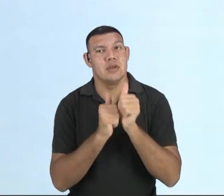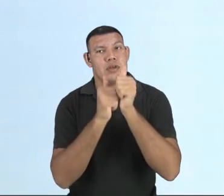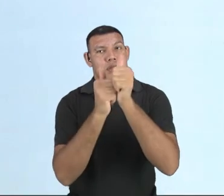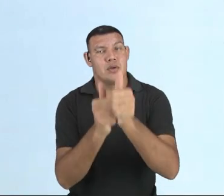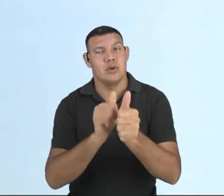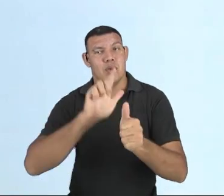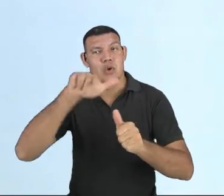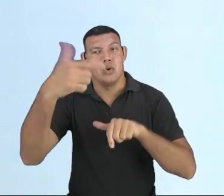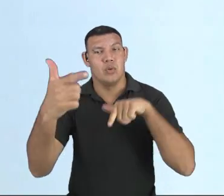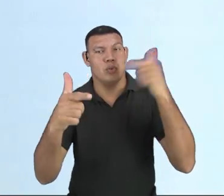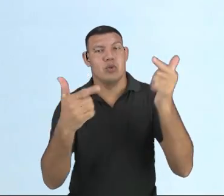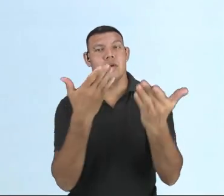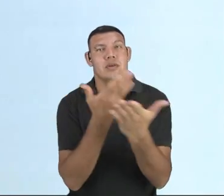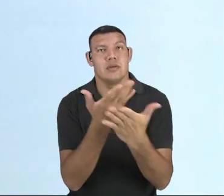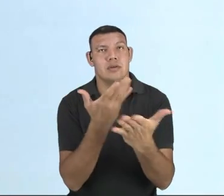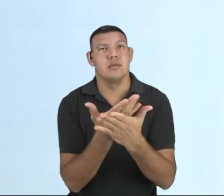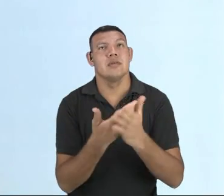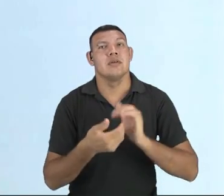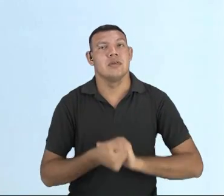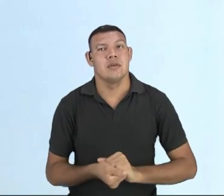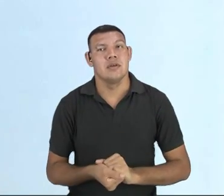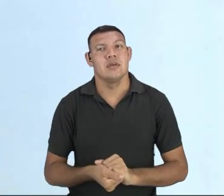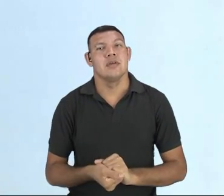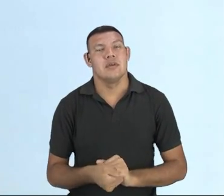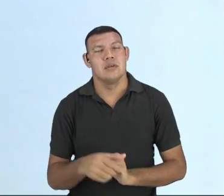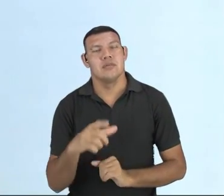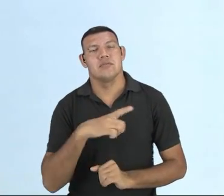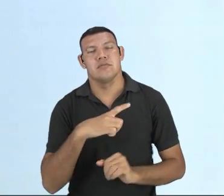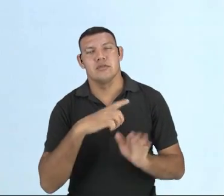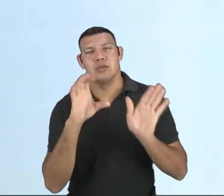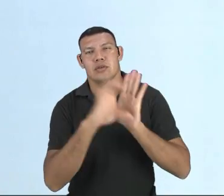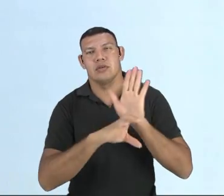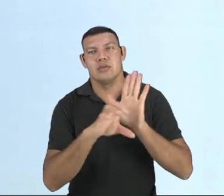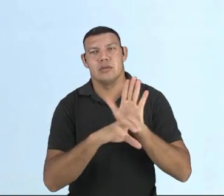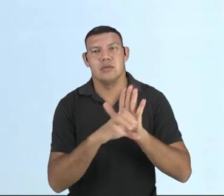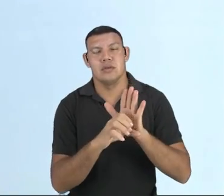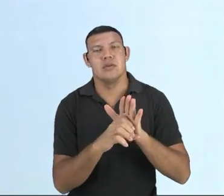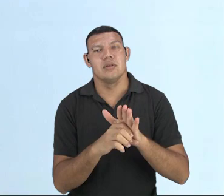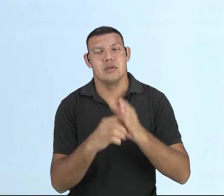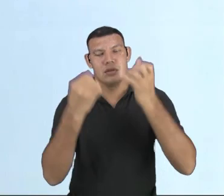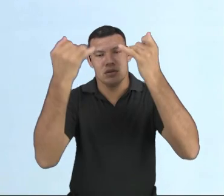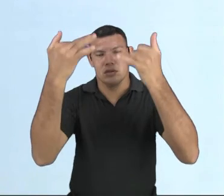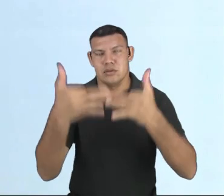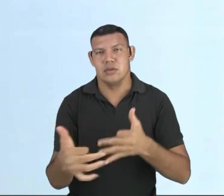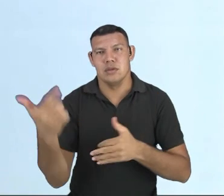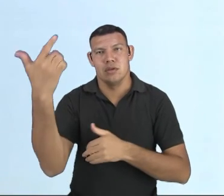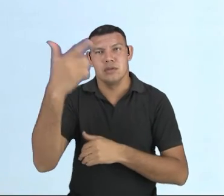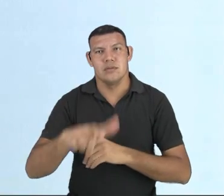aulas aqui, que vira e mexe a gente reacende algum outro conceito. Então, até breve, até a próxima aula.